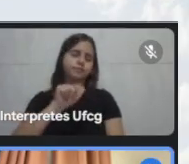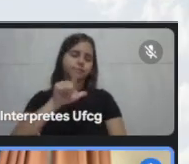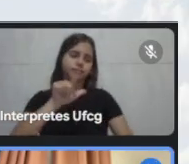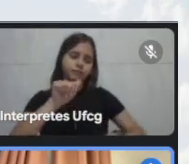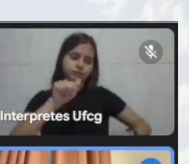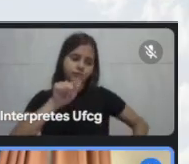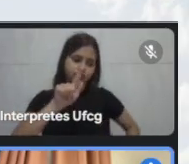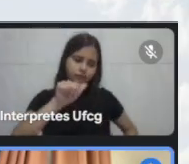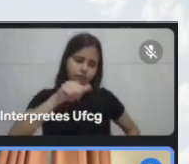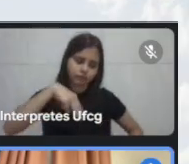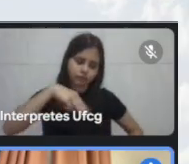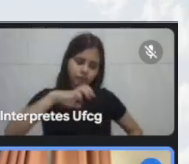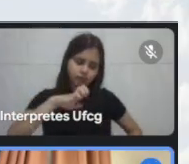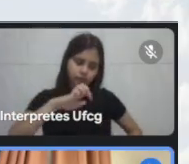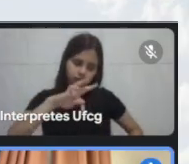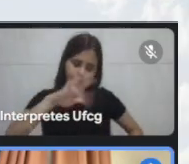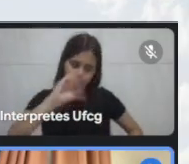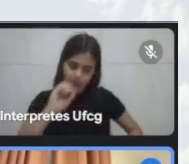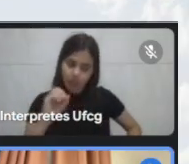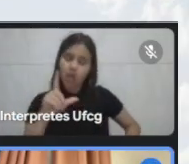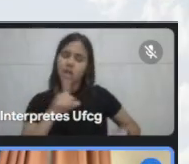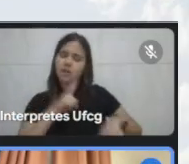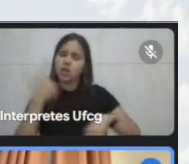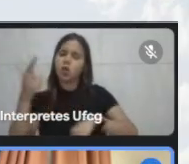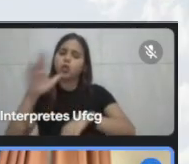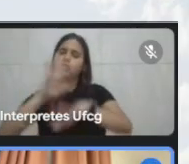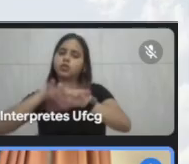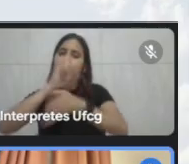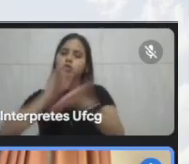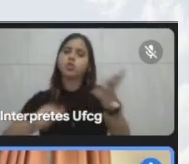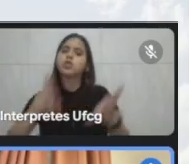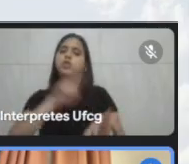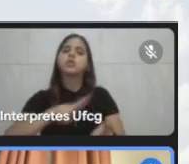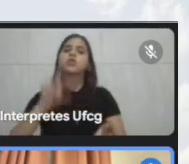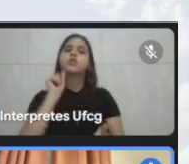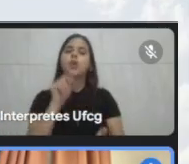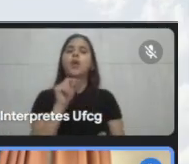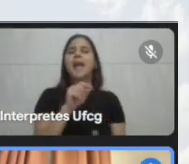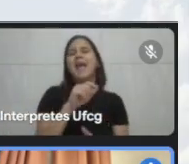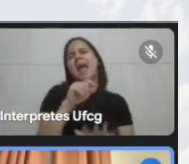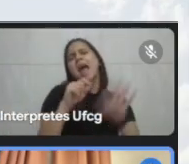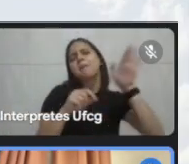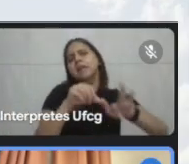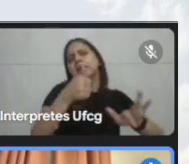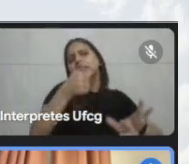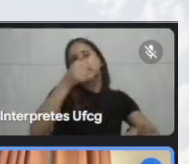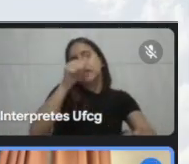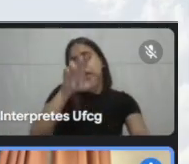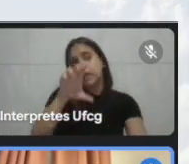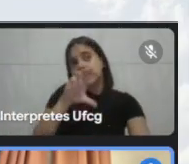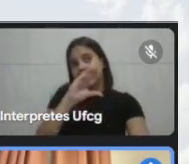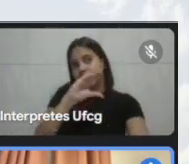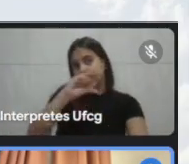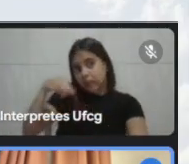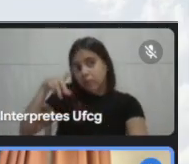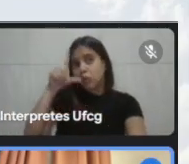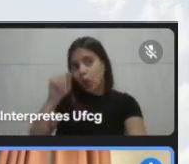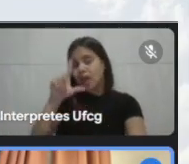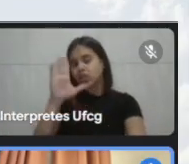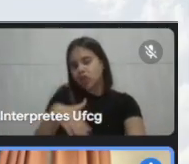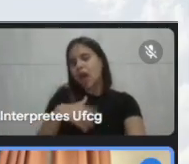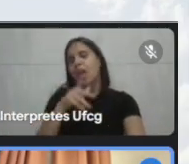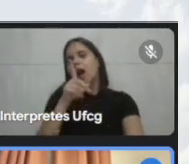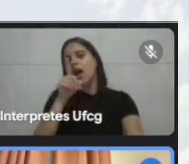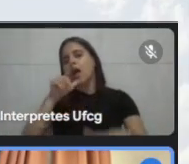consideram 15 centímetros, mas aí a gente acabou utilizando 20. Se a gente pegar o cenário 1, por exemplo, a gente nota que essa região tem quase